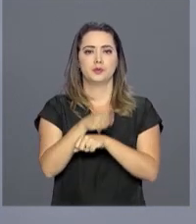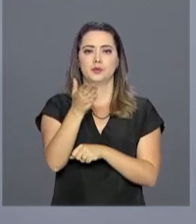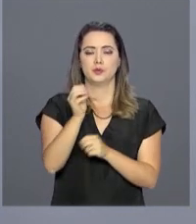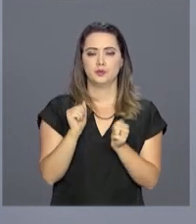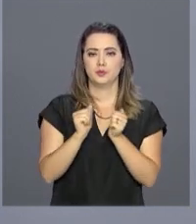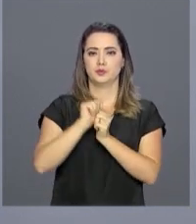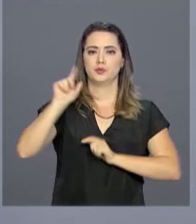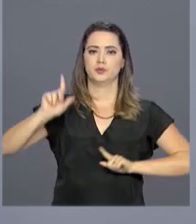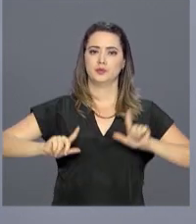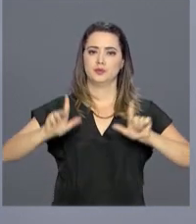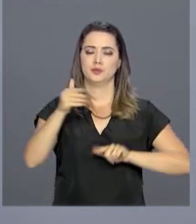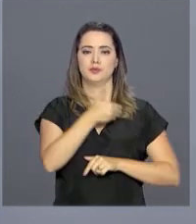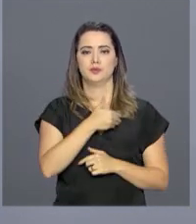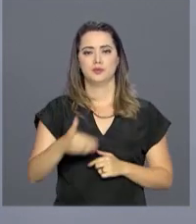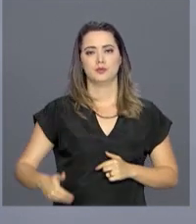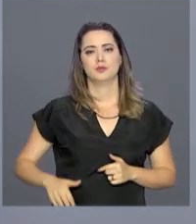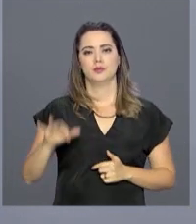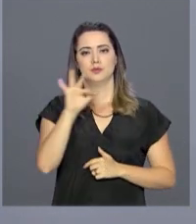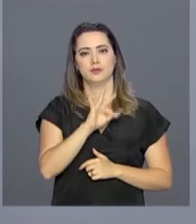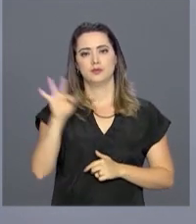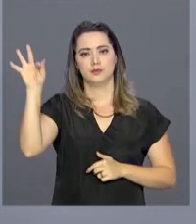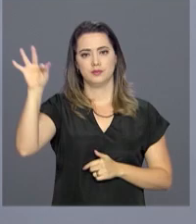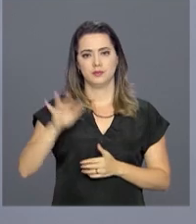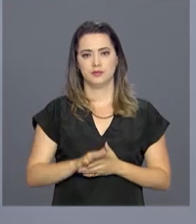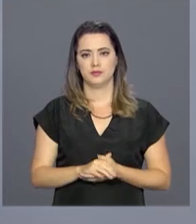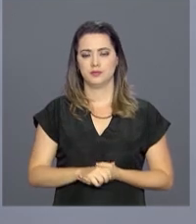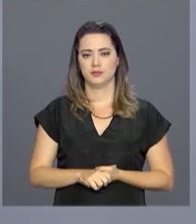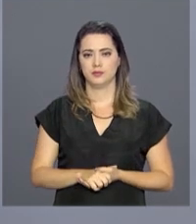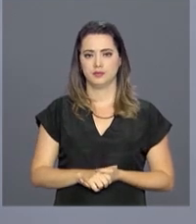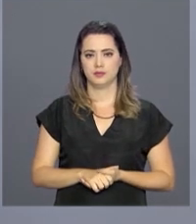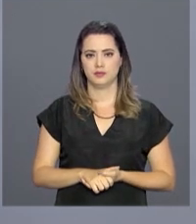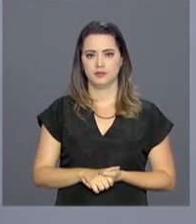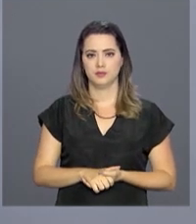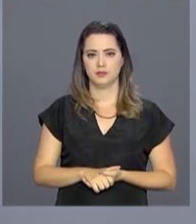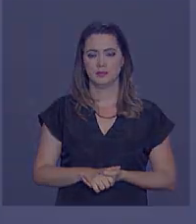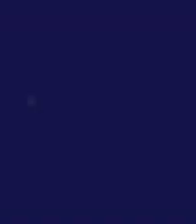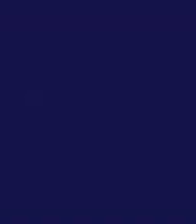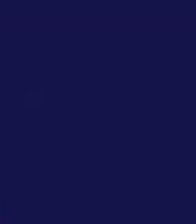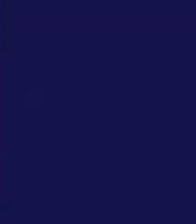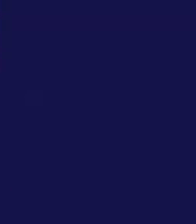pra você e continue com a gente aqui na nbr a tv do governo federal